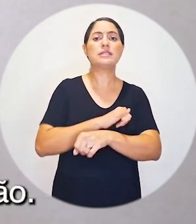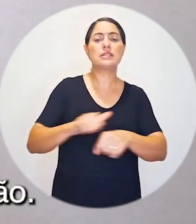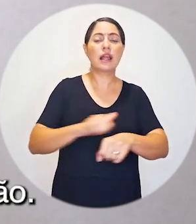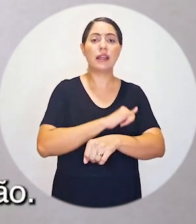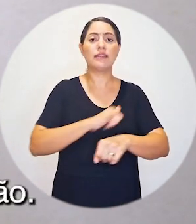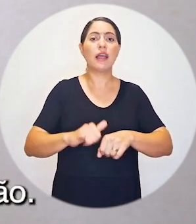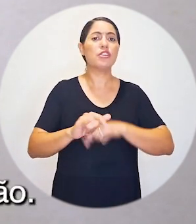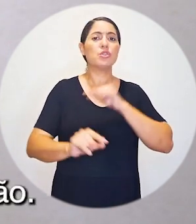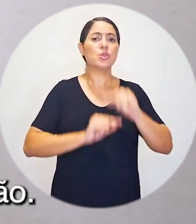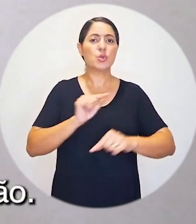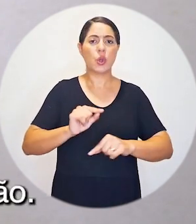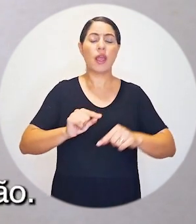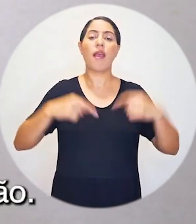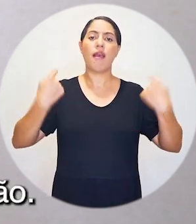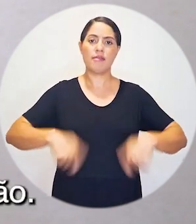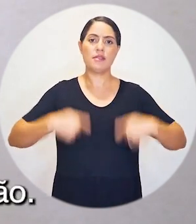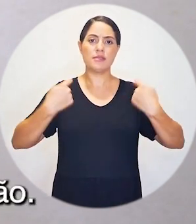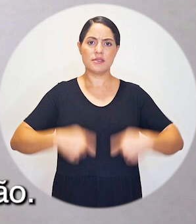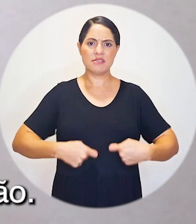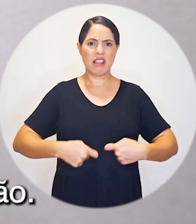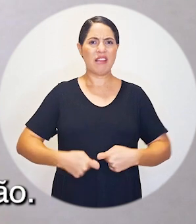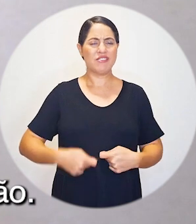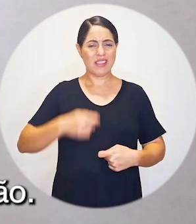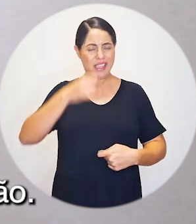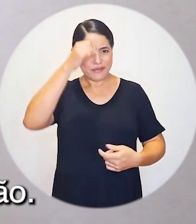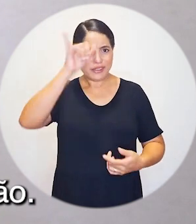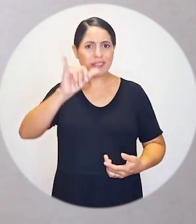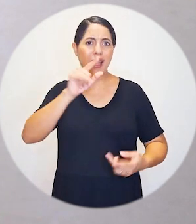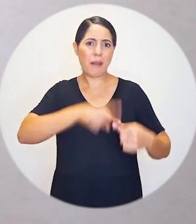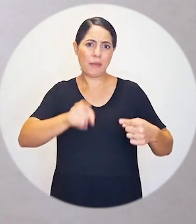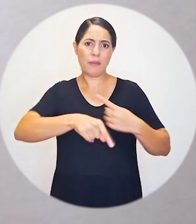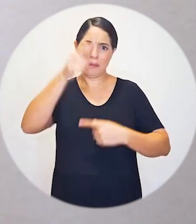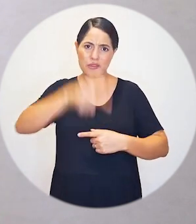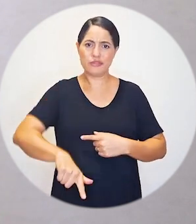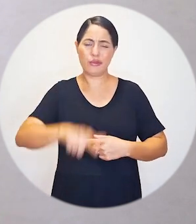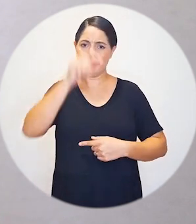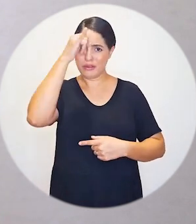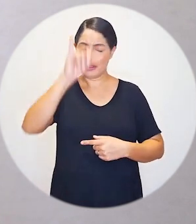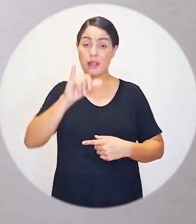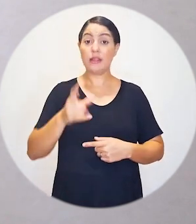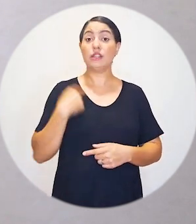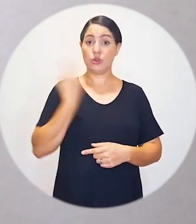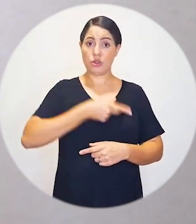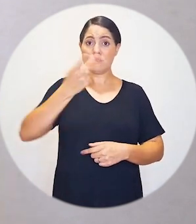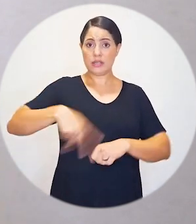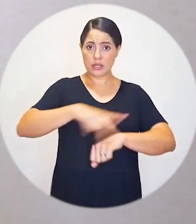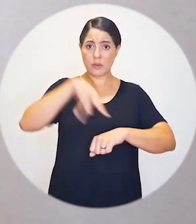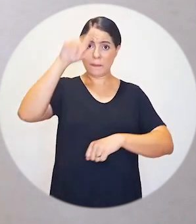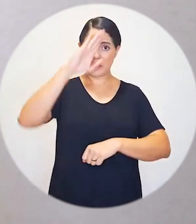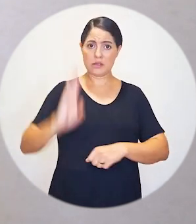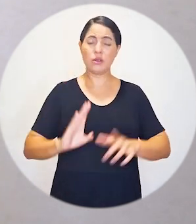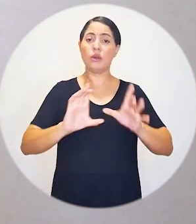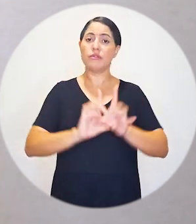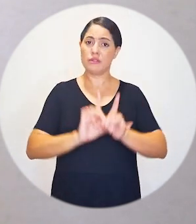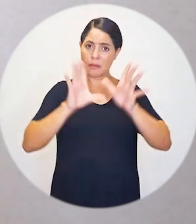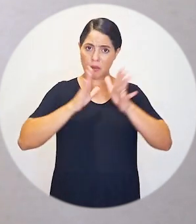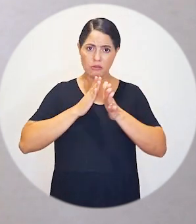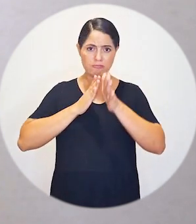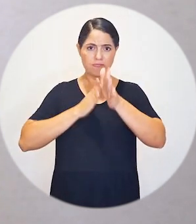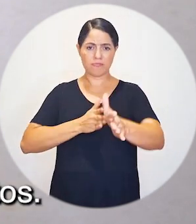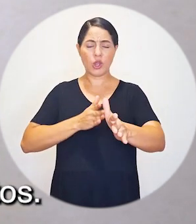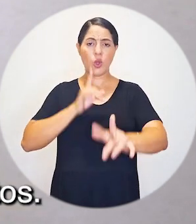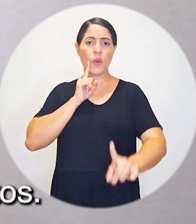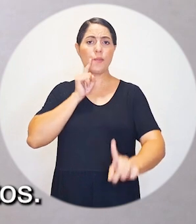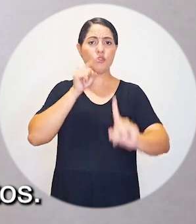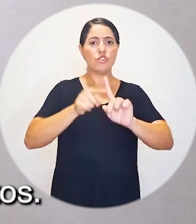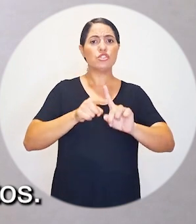to implement effective mechanisms for non-recurrence. In Brazil, we are committed to preserving the democratic